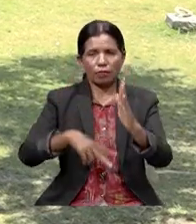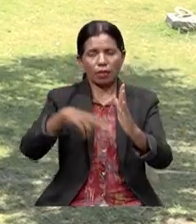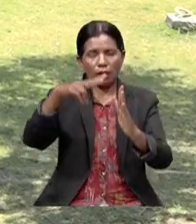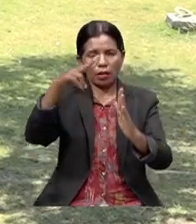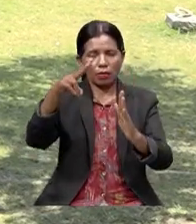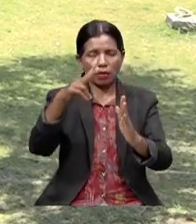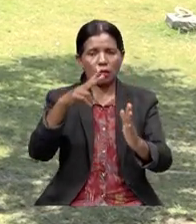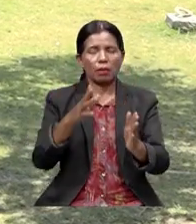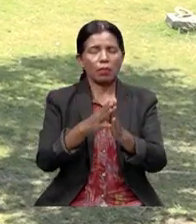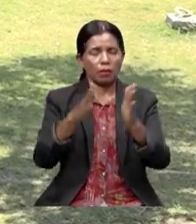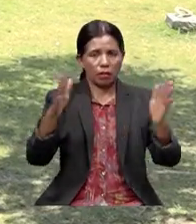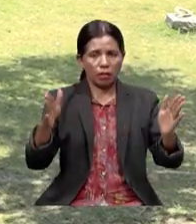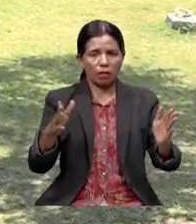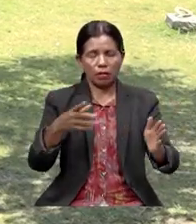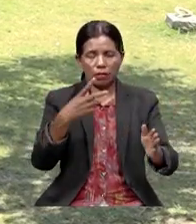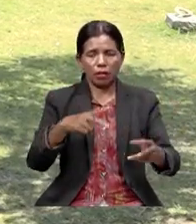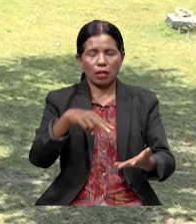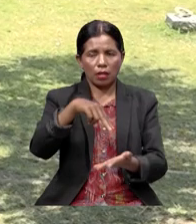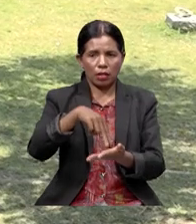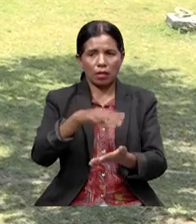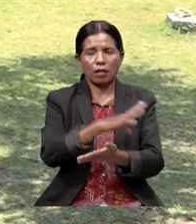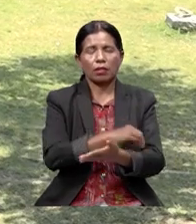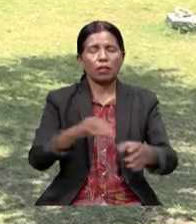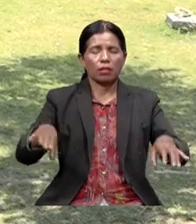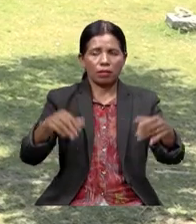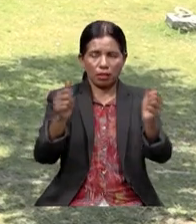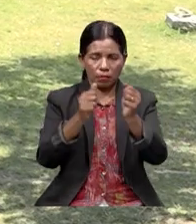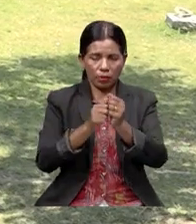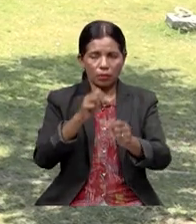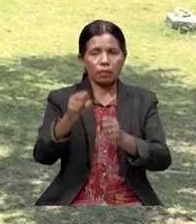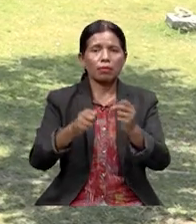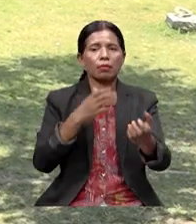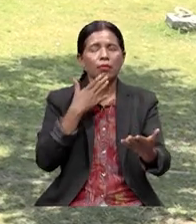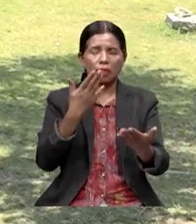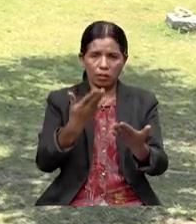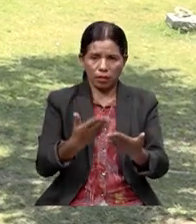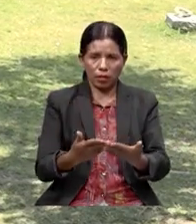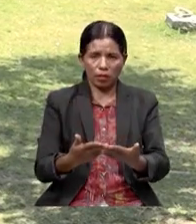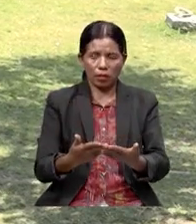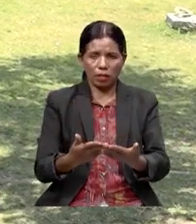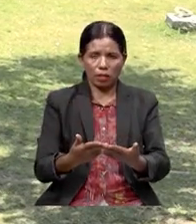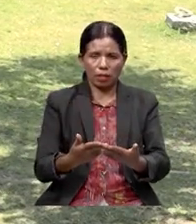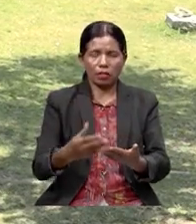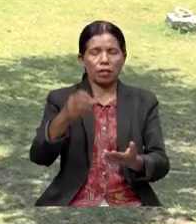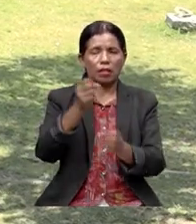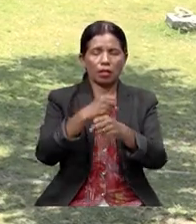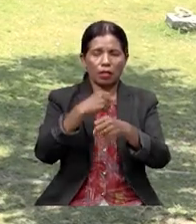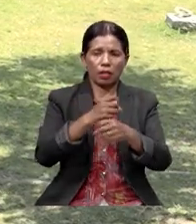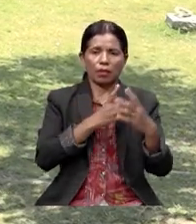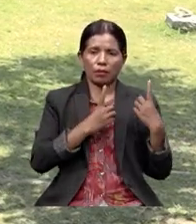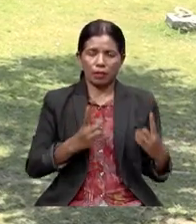fundamental sira ho de hari lasu relação social ire diak. Nebe se cria